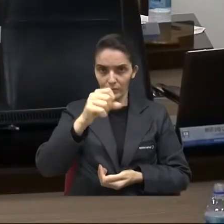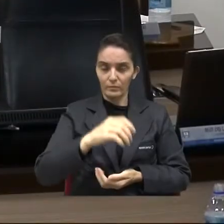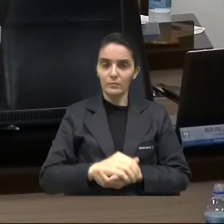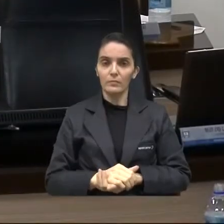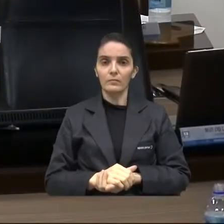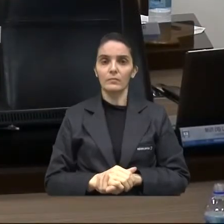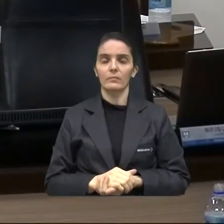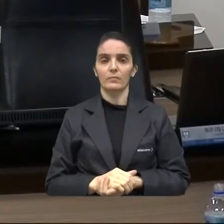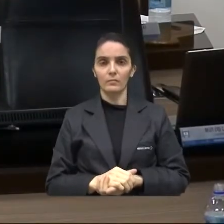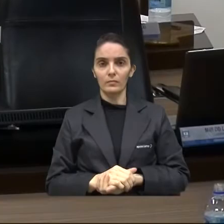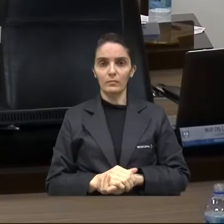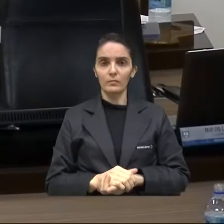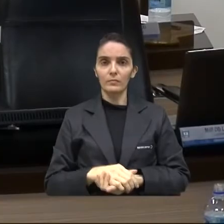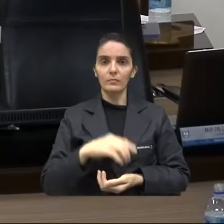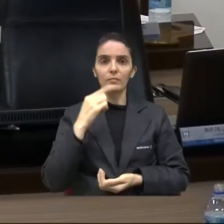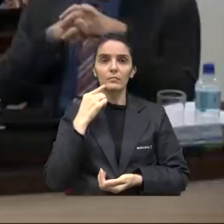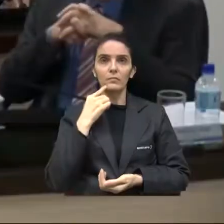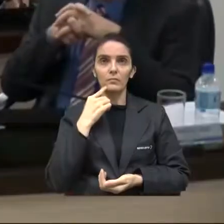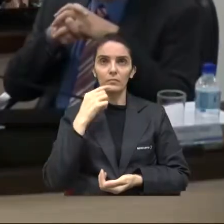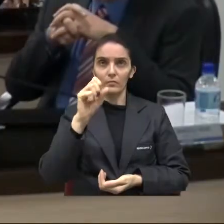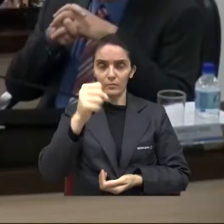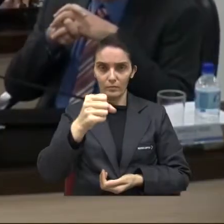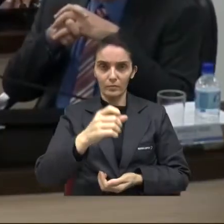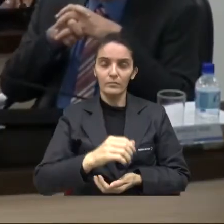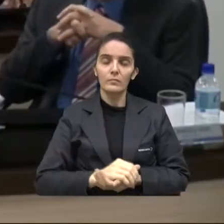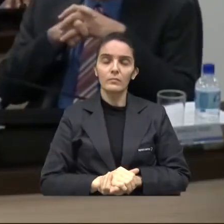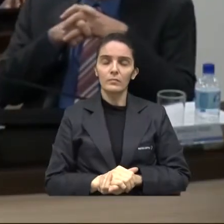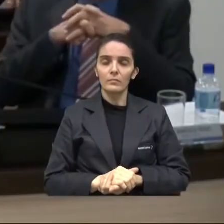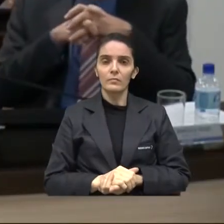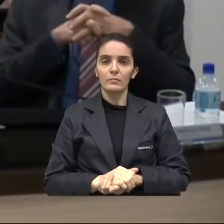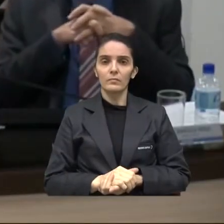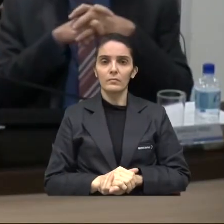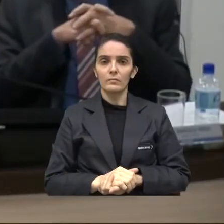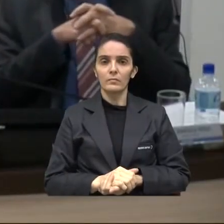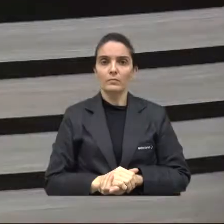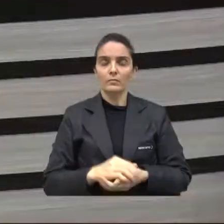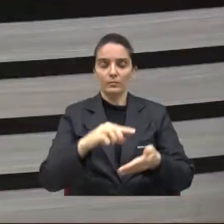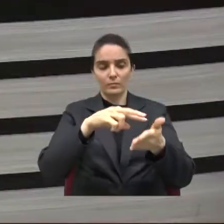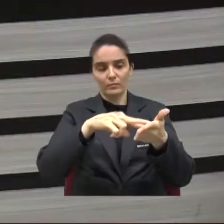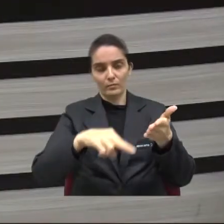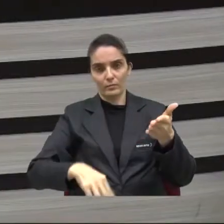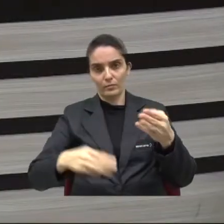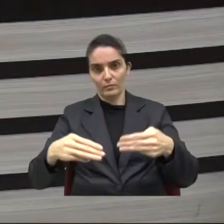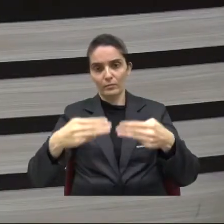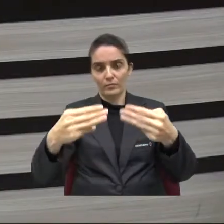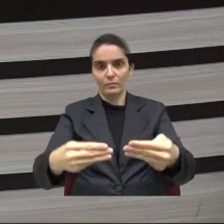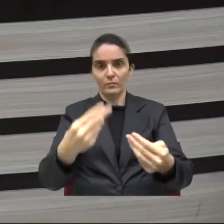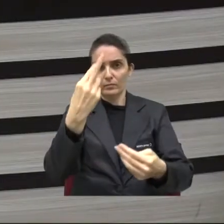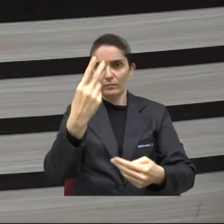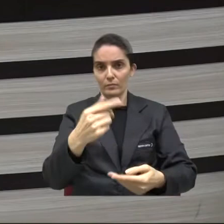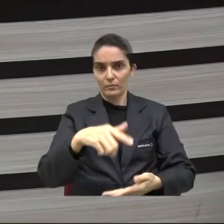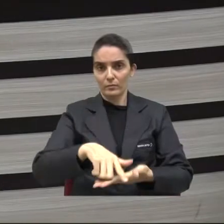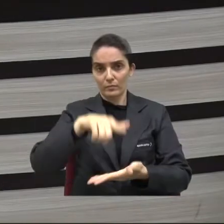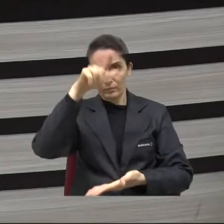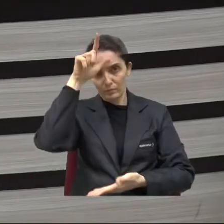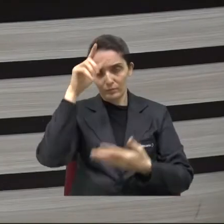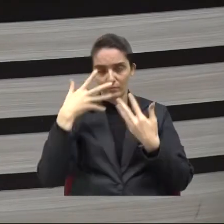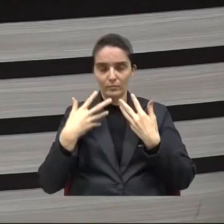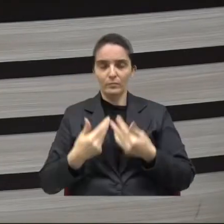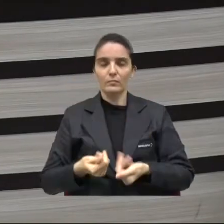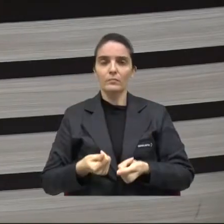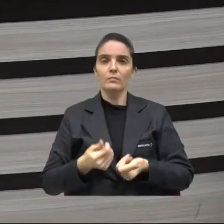presidente. Cleiton. Sim, presidente. A leitura das moções conforme foi